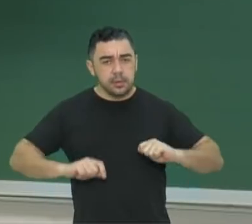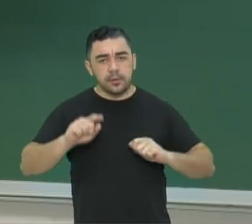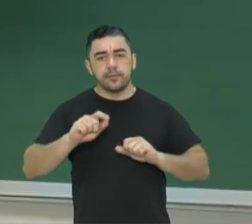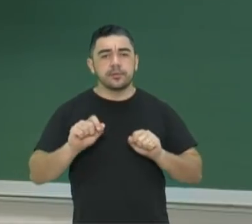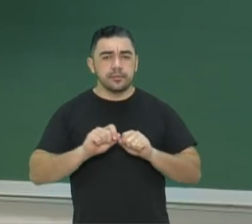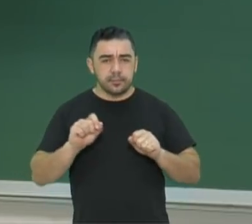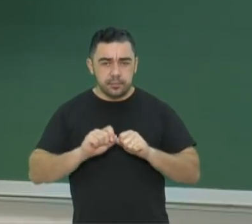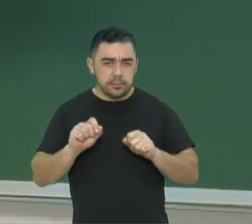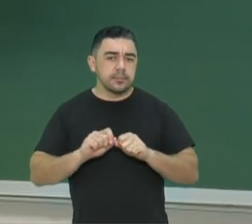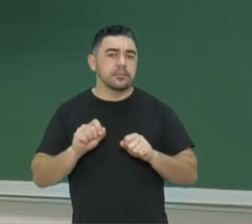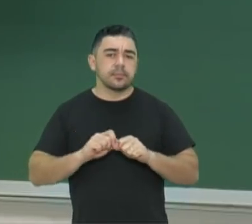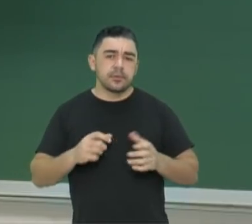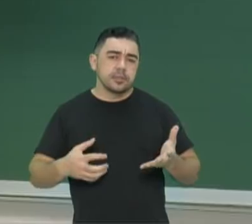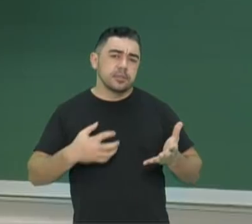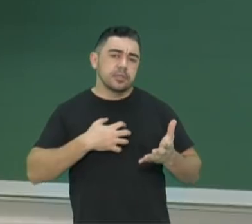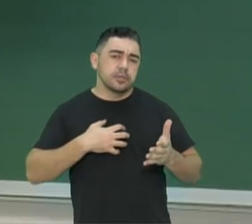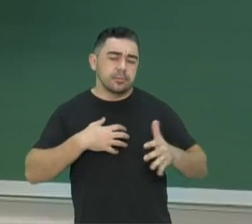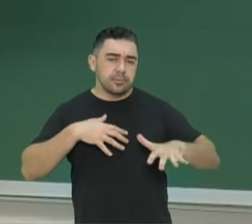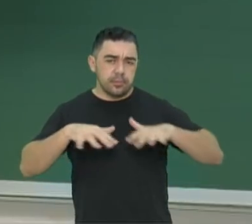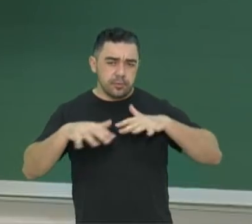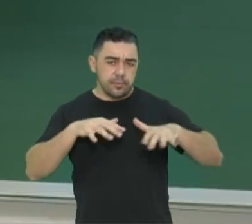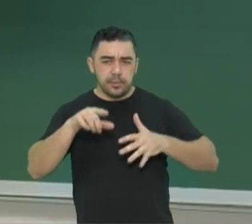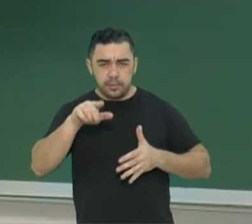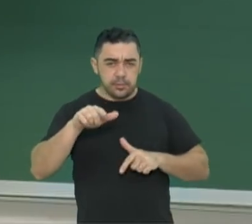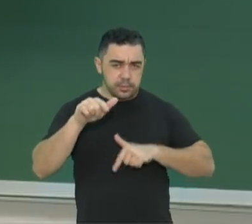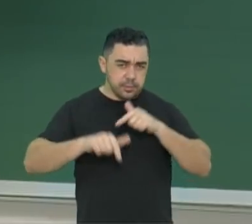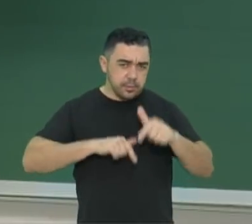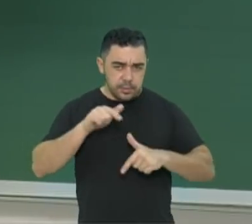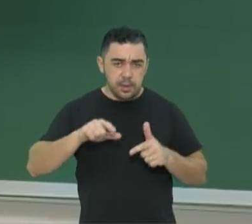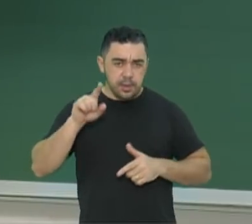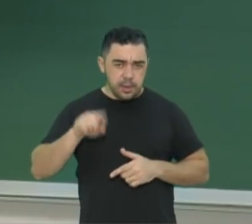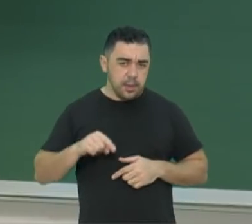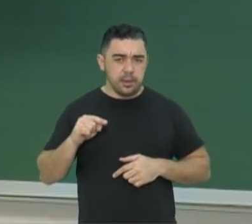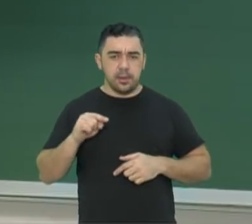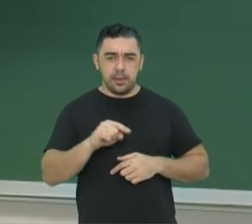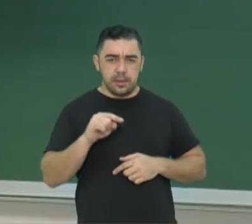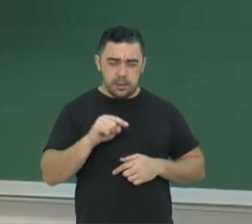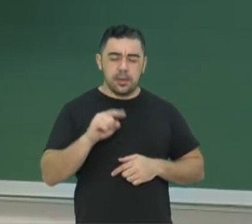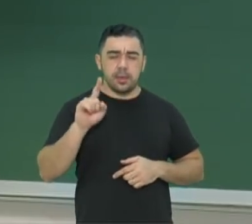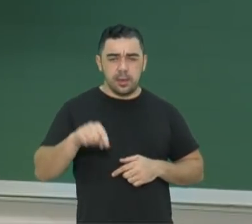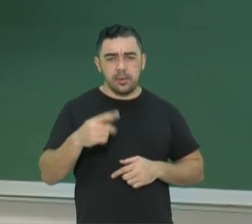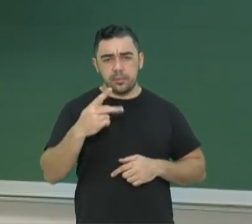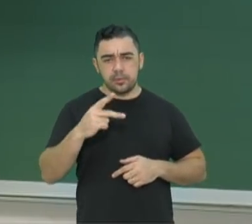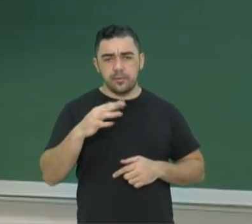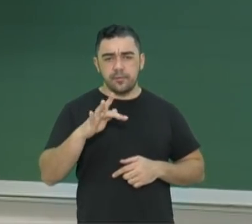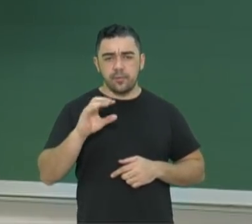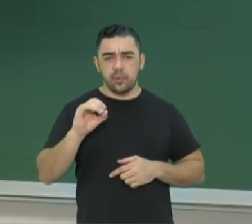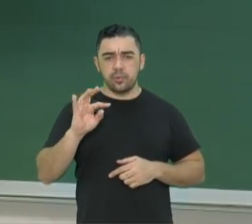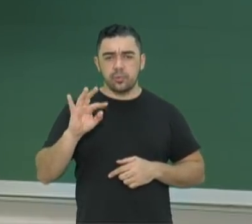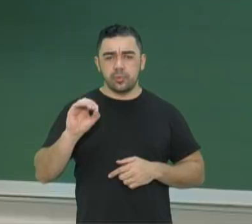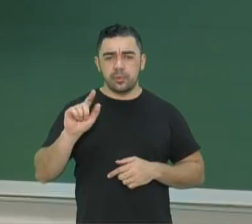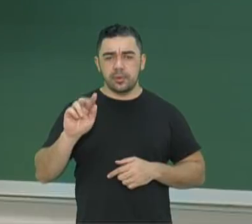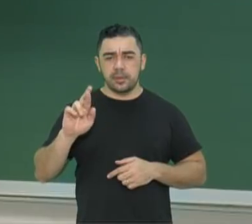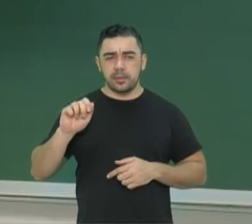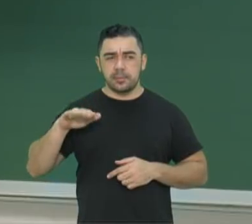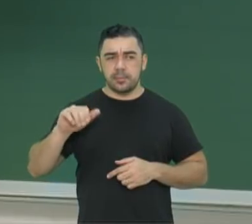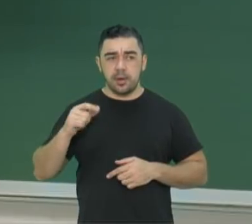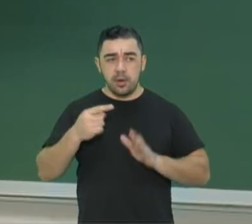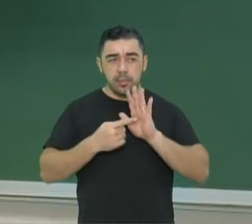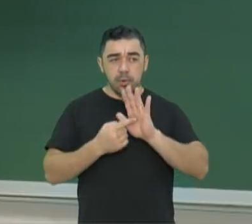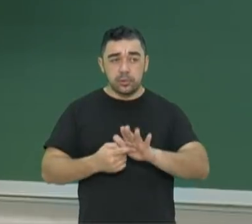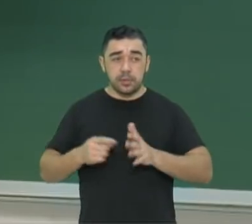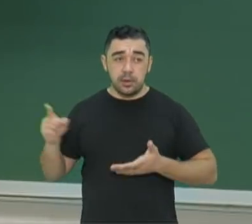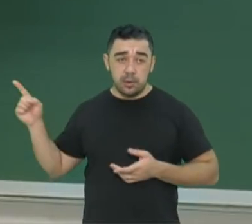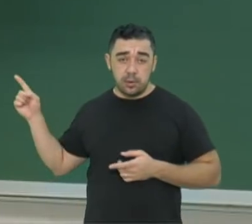ter uma sensação de movimento no seu trabalho e aquela unidade será então o seu fotograma, tá bom? E aí eu gostaria de mostrar